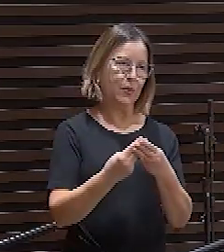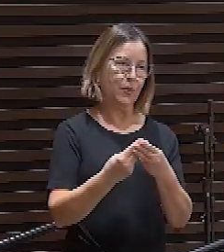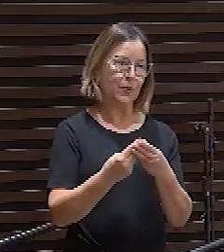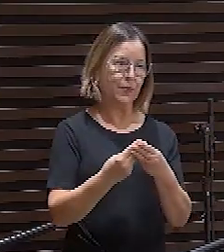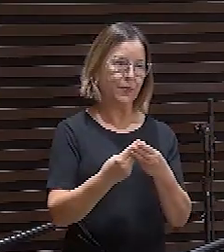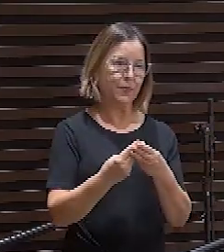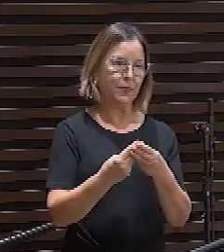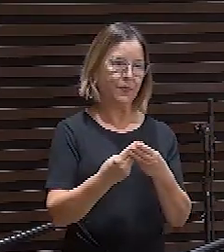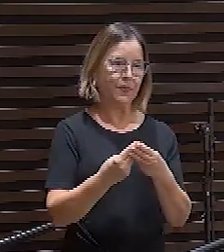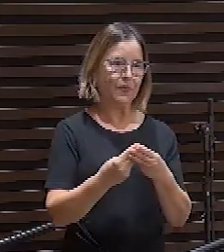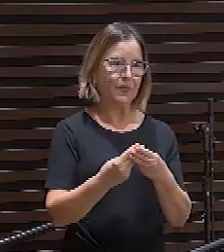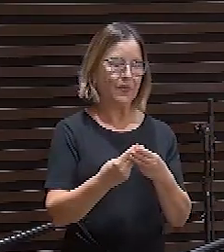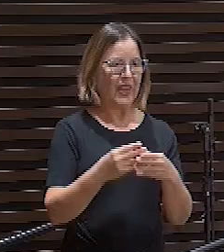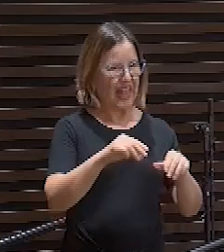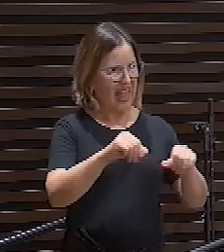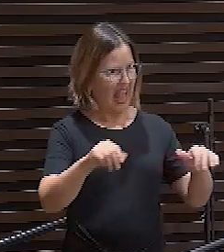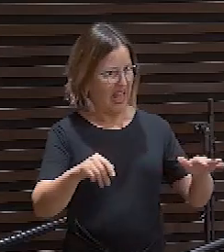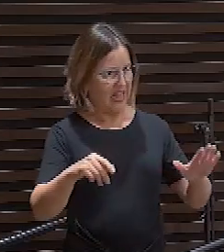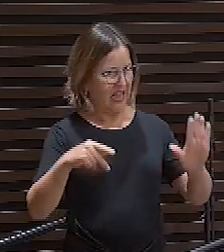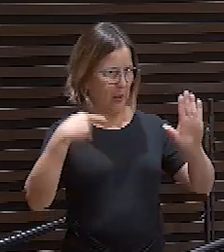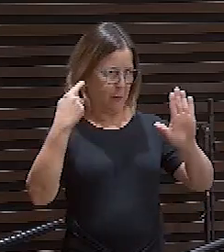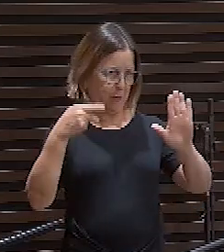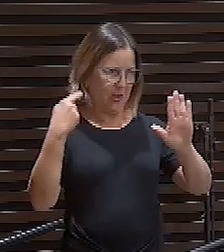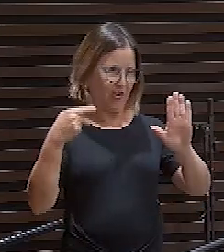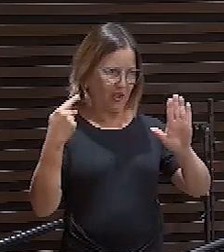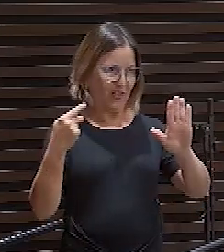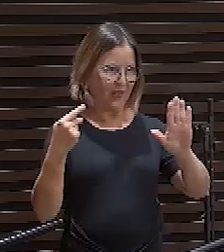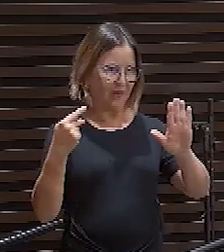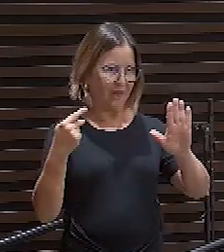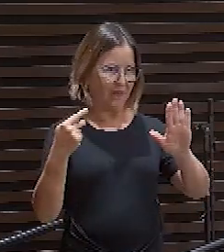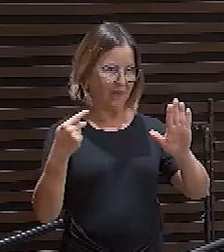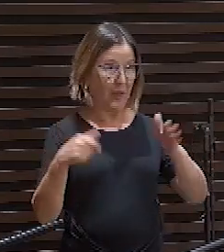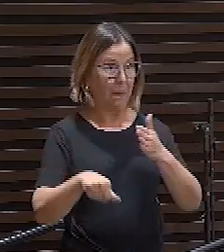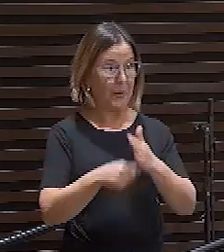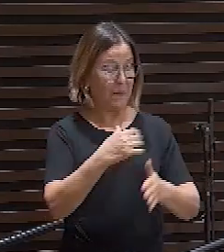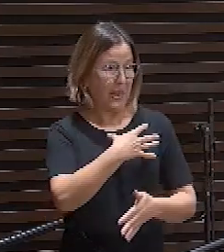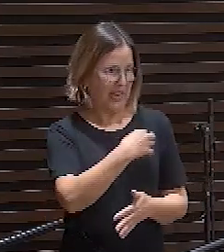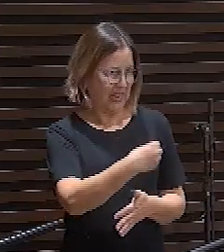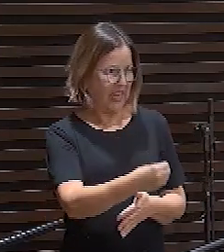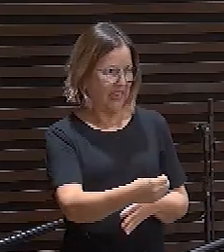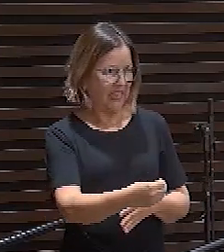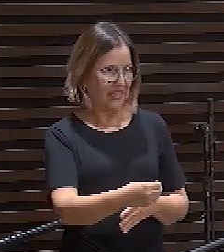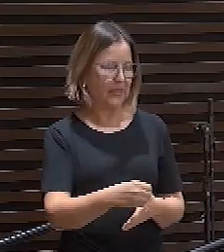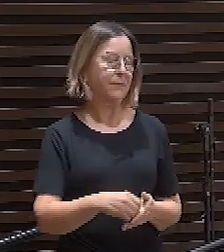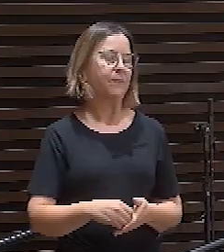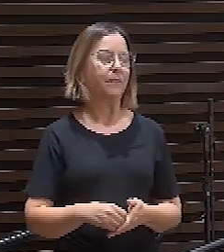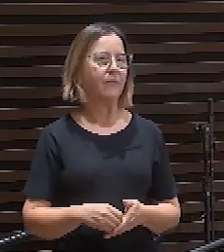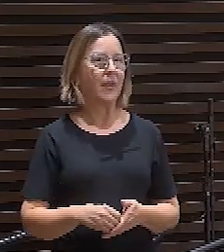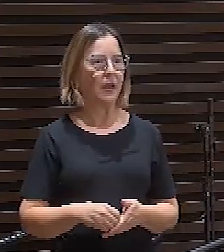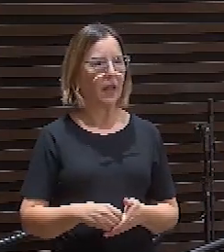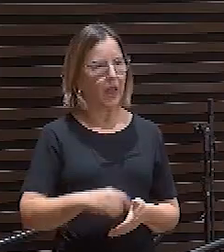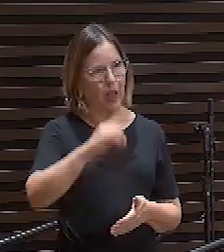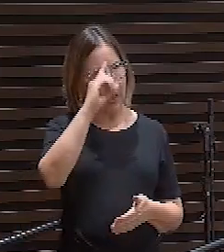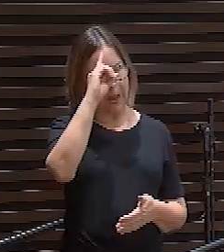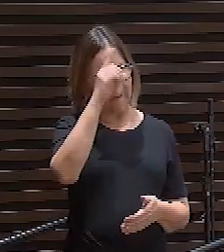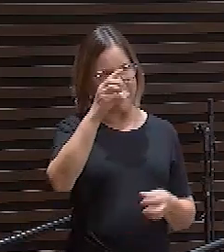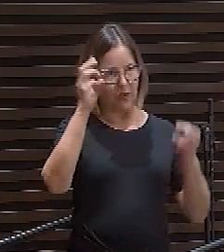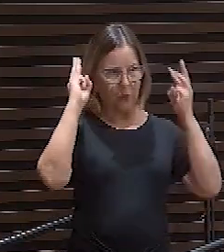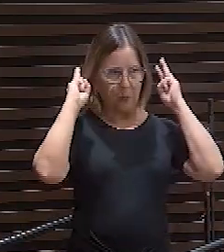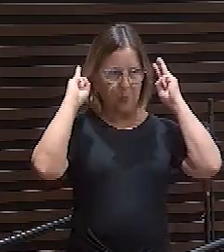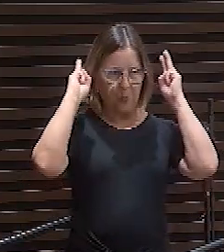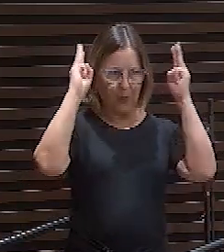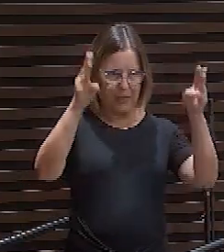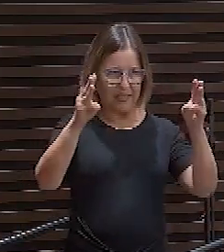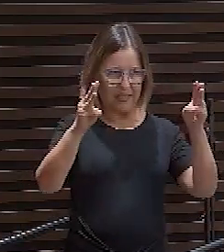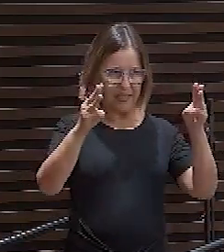prometida. Aquela foi a primeira herança, né? Então, mandou Moisés tirar o povo escravo